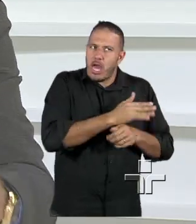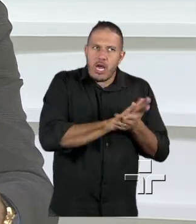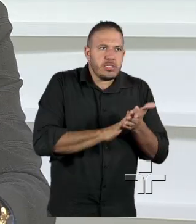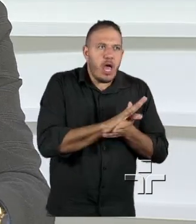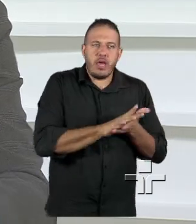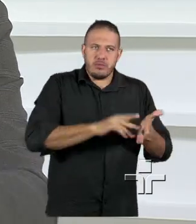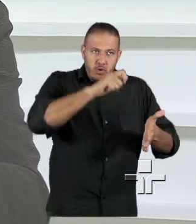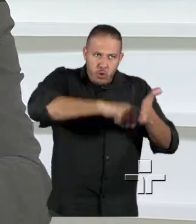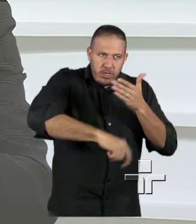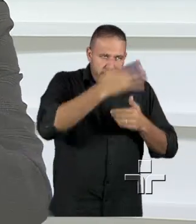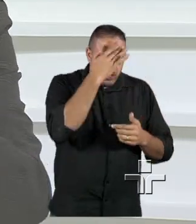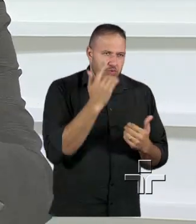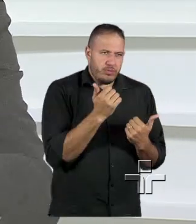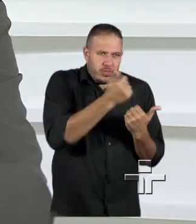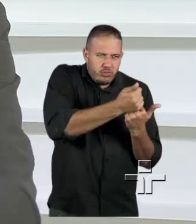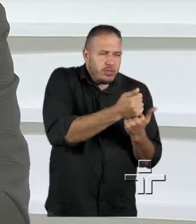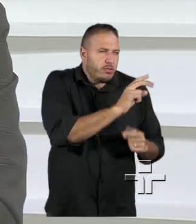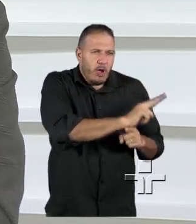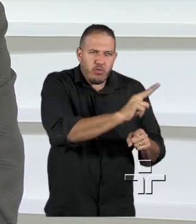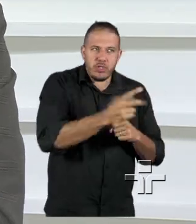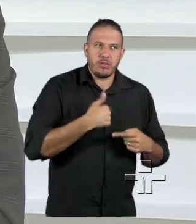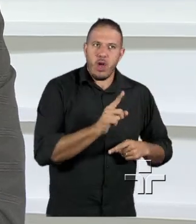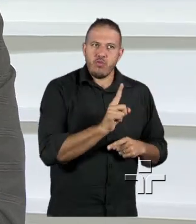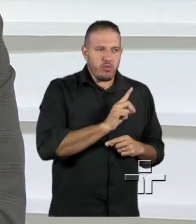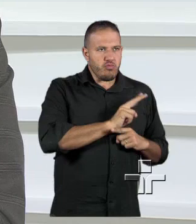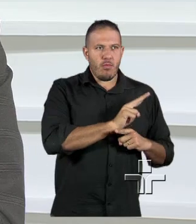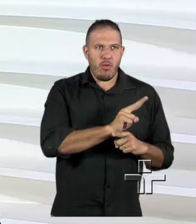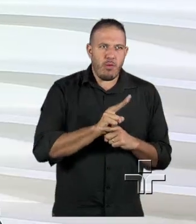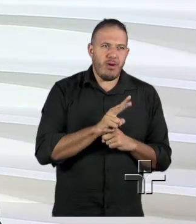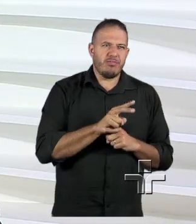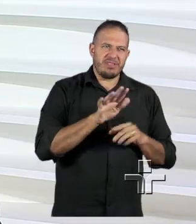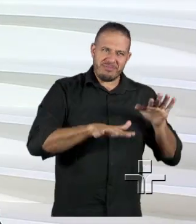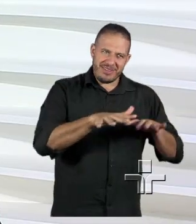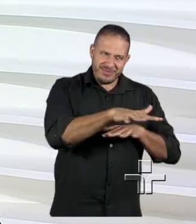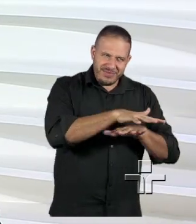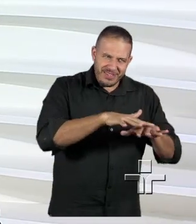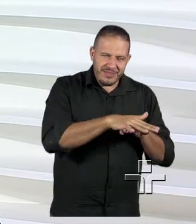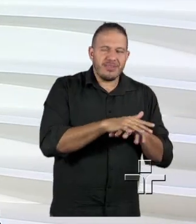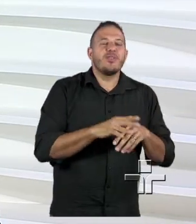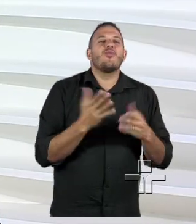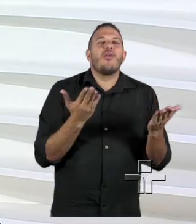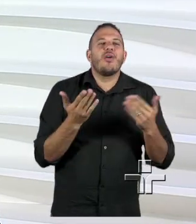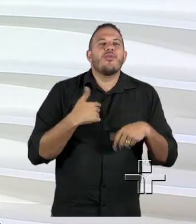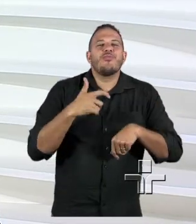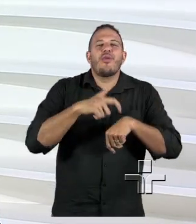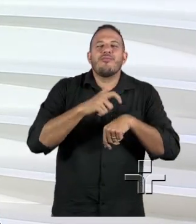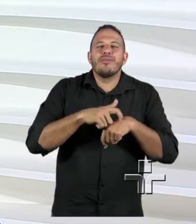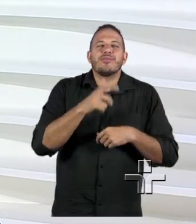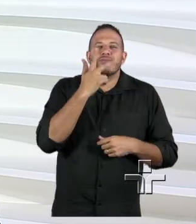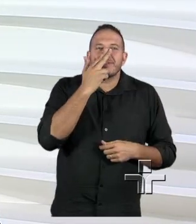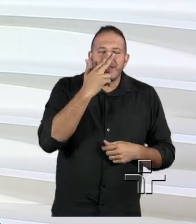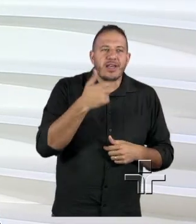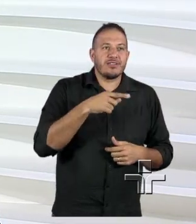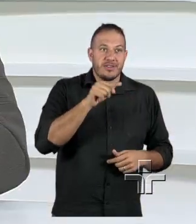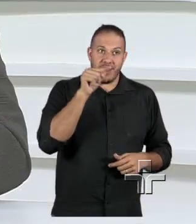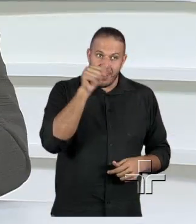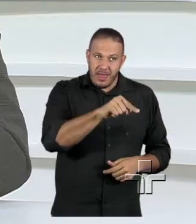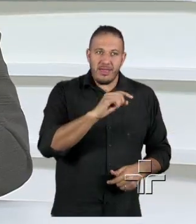contrata pessoas melhores do que ele para alguns setores. A partir de que momento que você acha que na